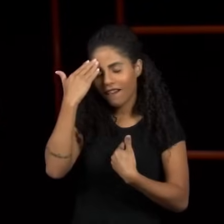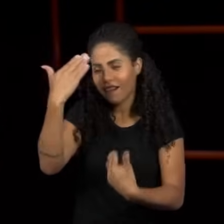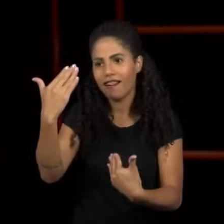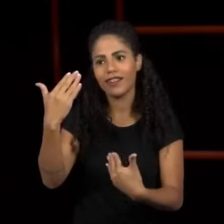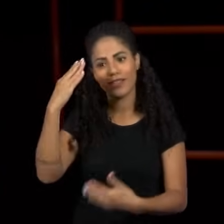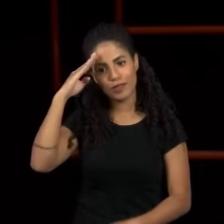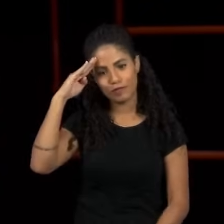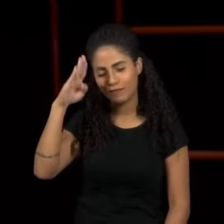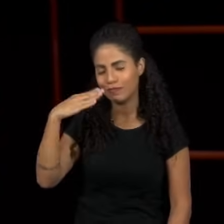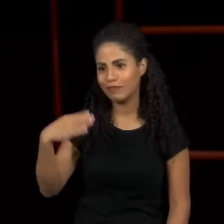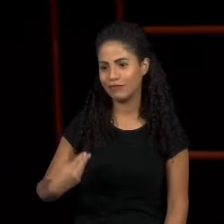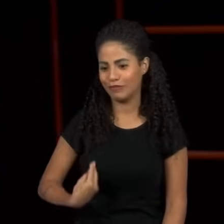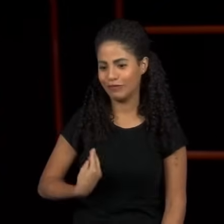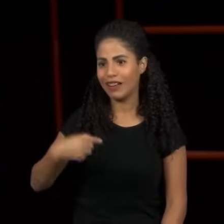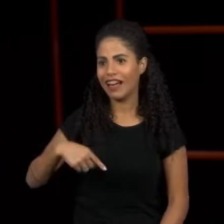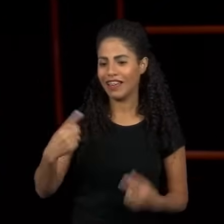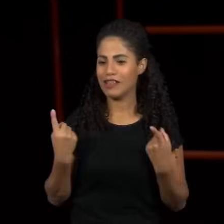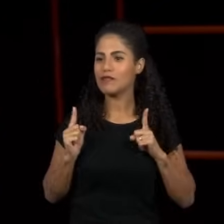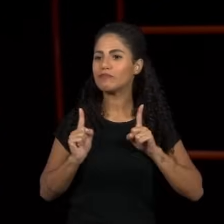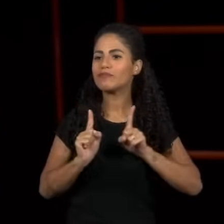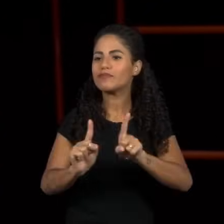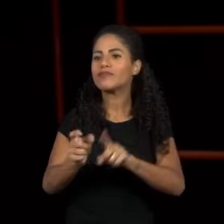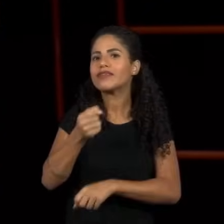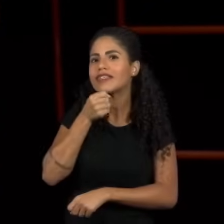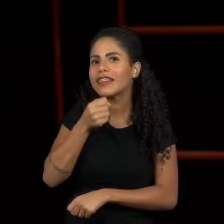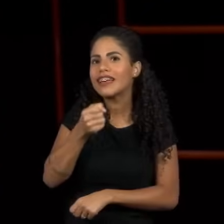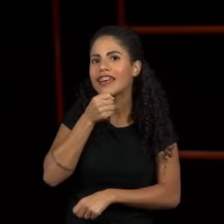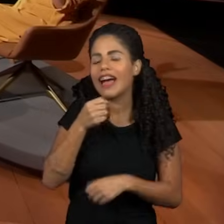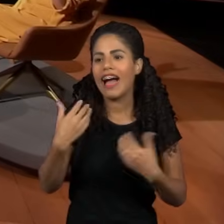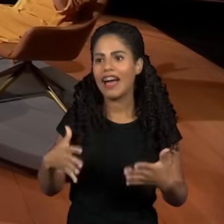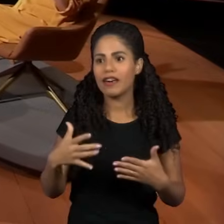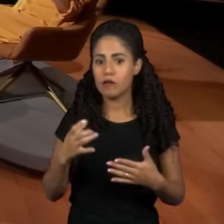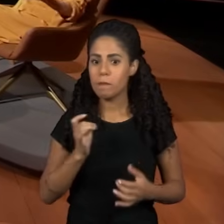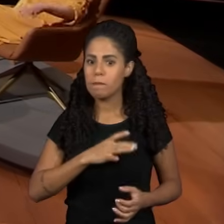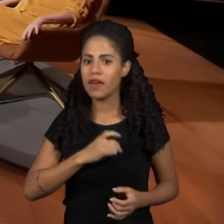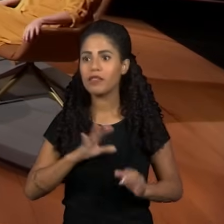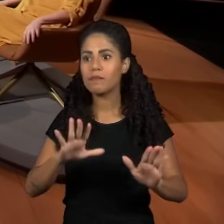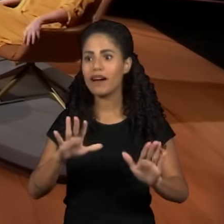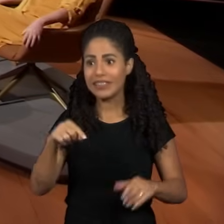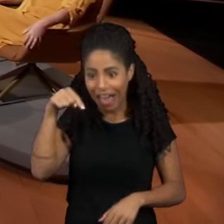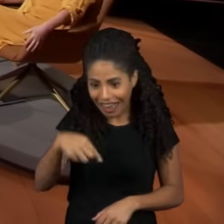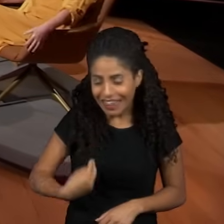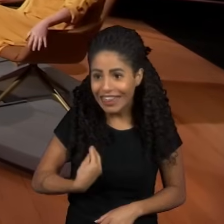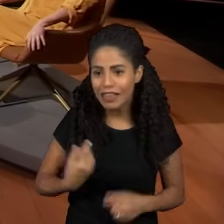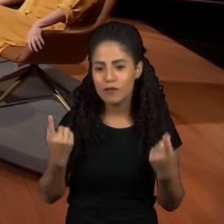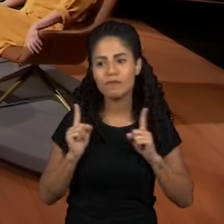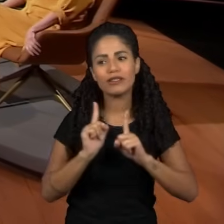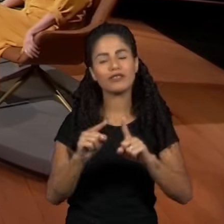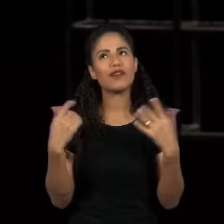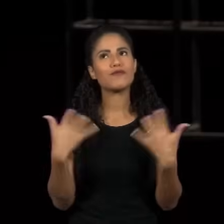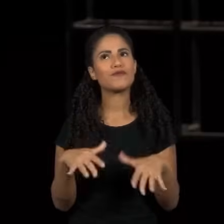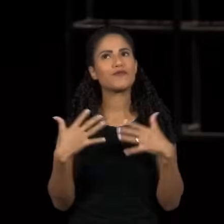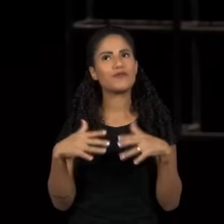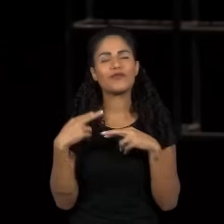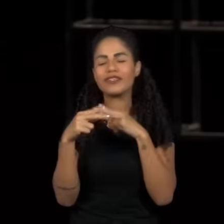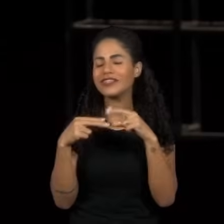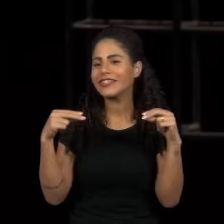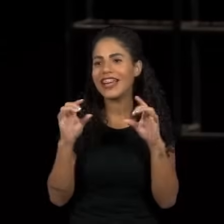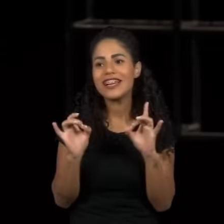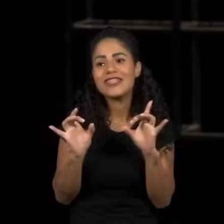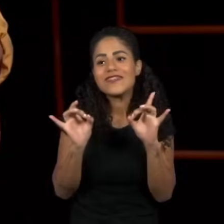honra. Eu tenho horror à entrevista, mas estar aqui é realmente um presente, né? Ah, que bom. É